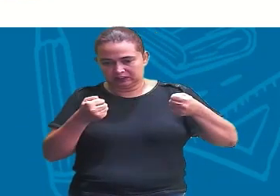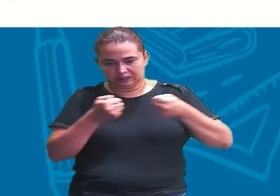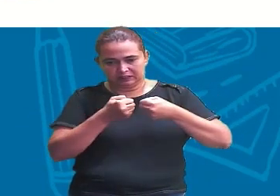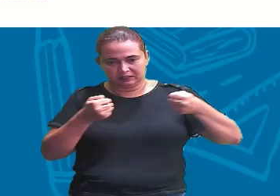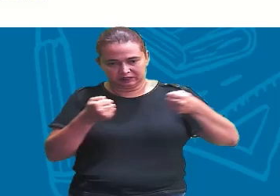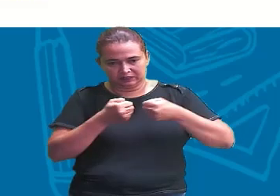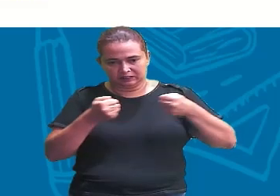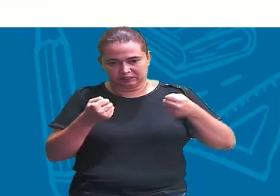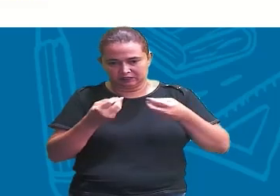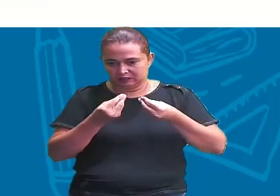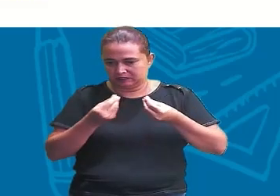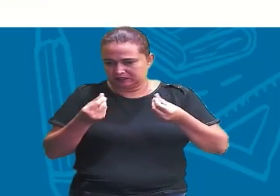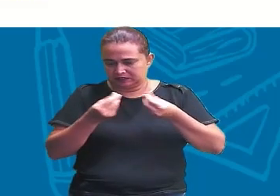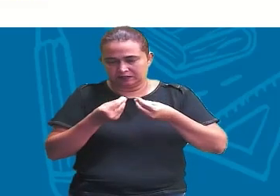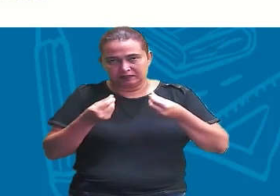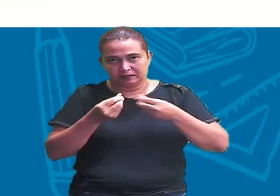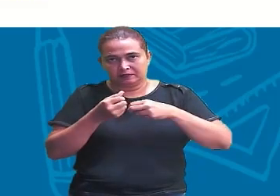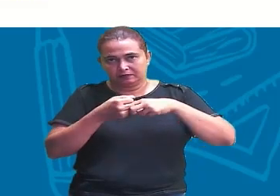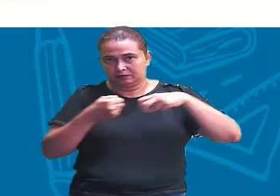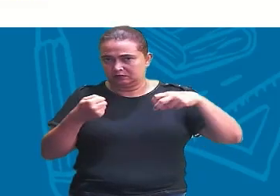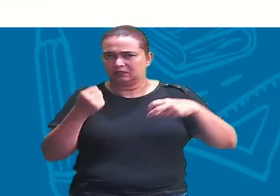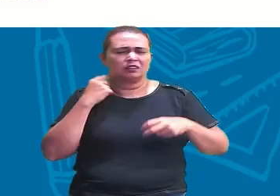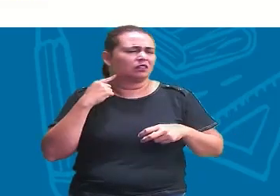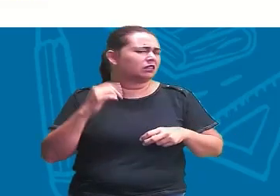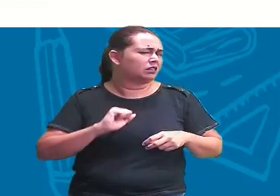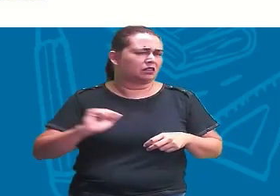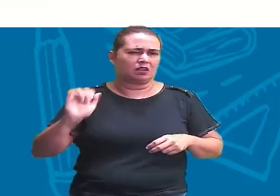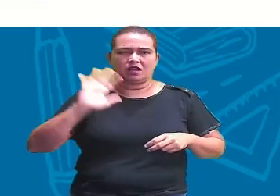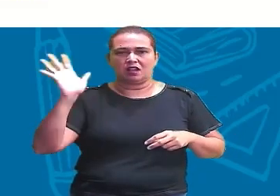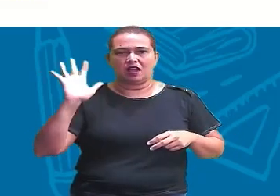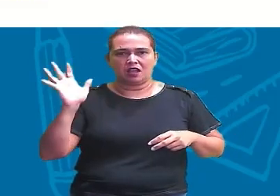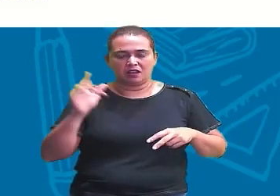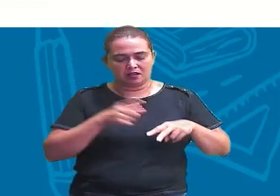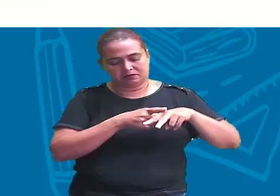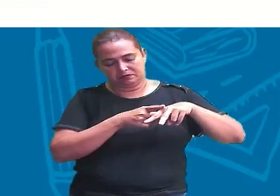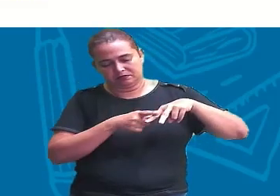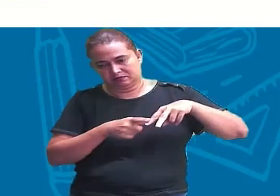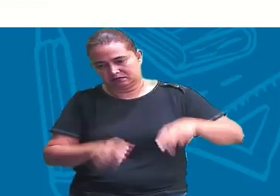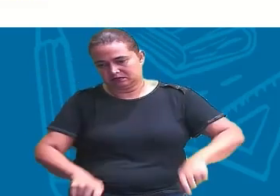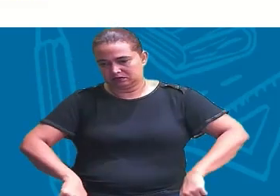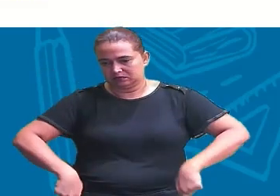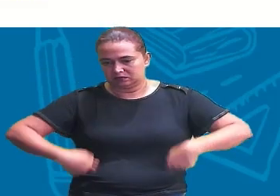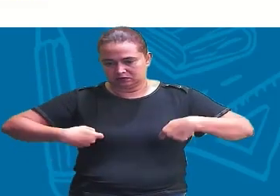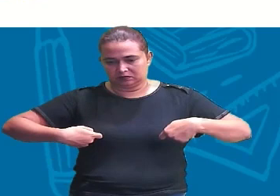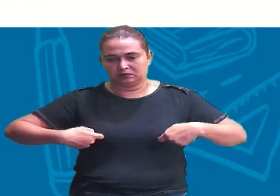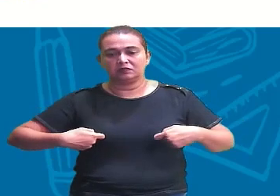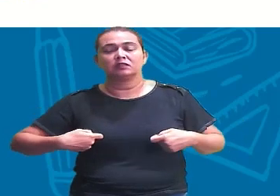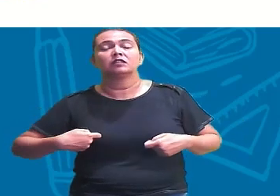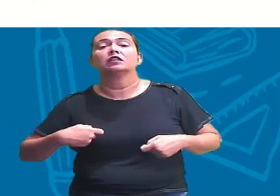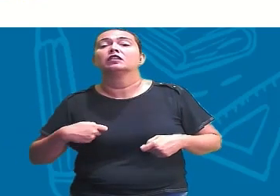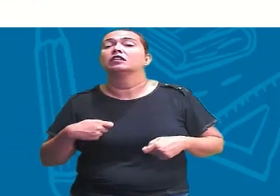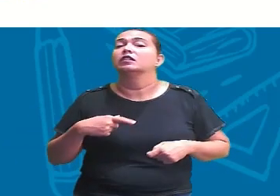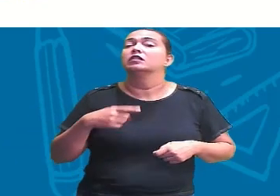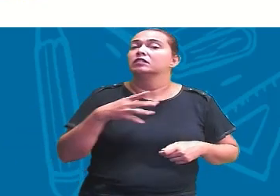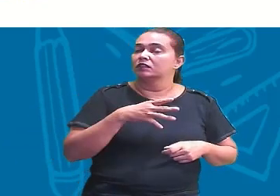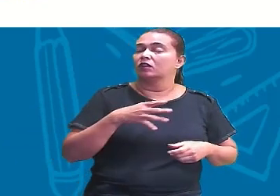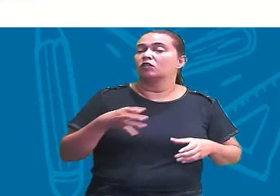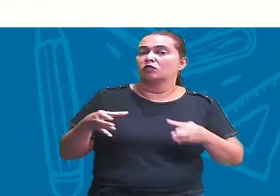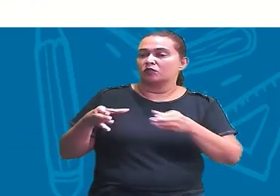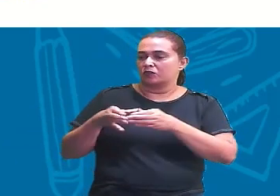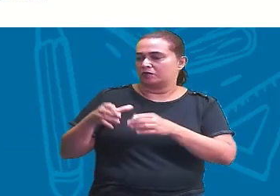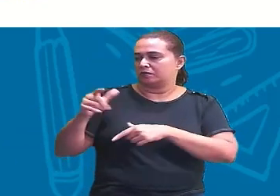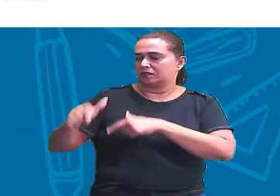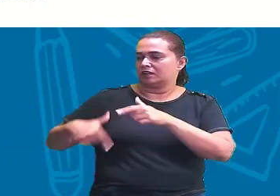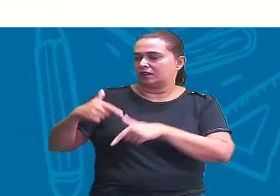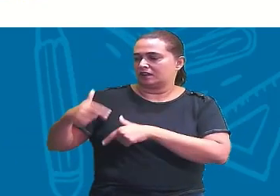esticava, de seda também, que era muito cara. Então, como os trabalhadores da sociedade francesa não tinham dinheiro para comprar esse tipo de